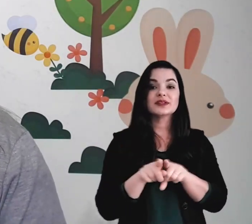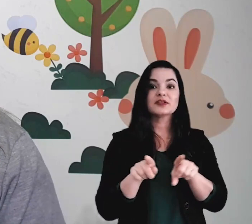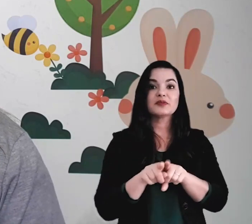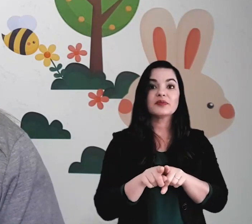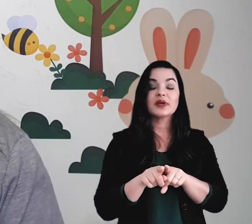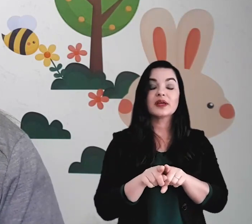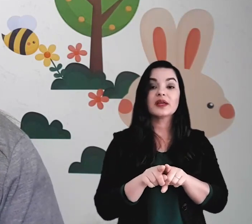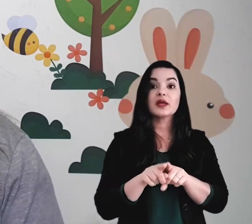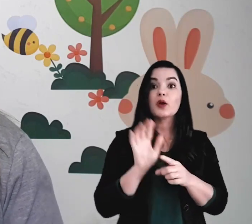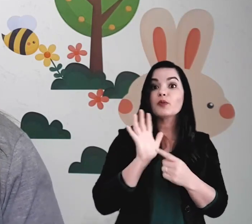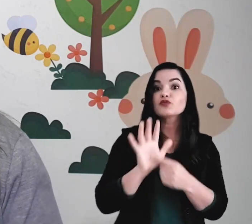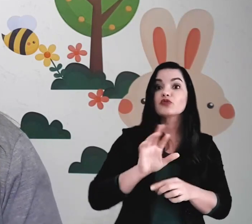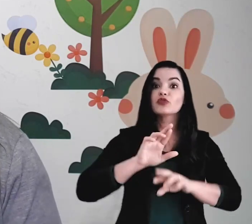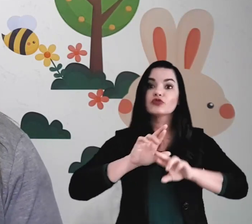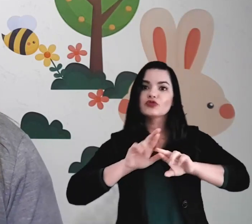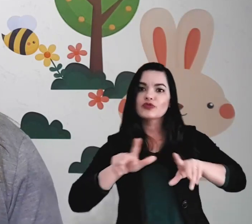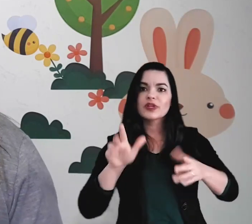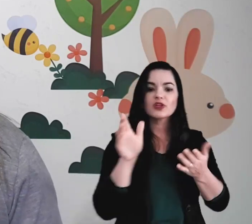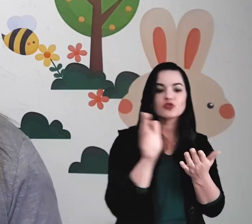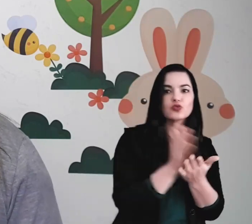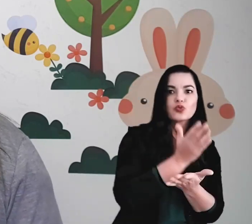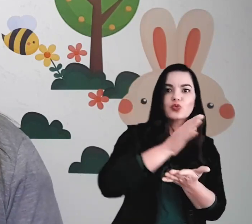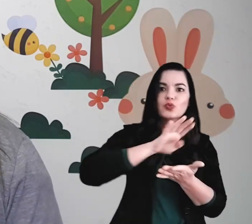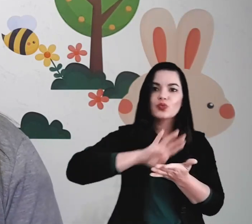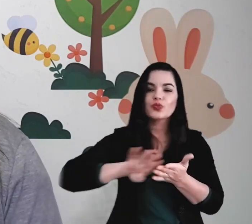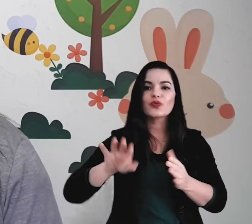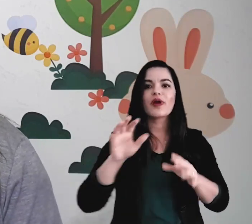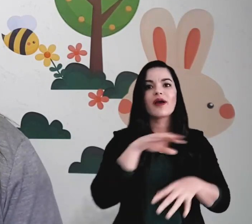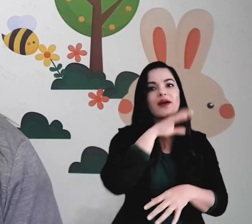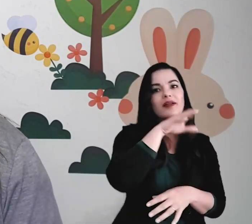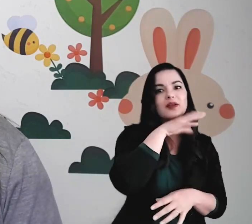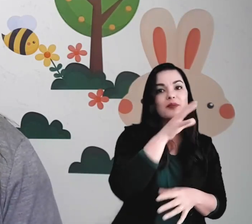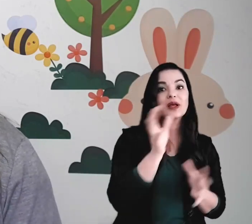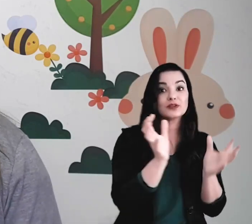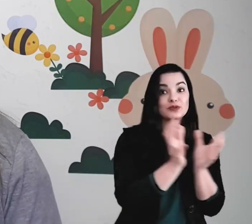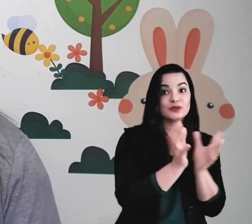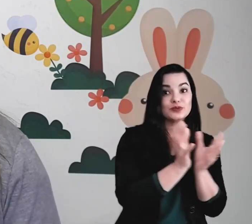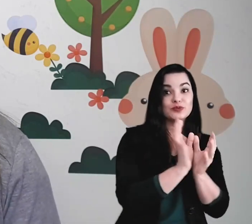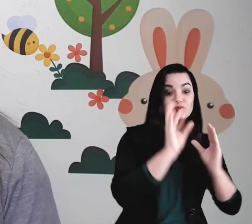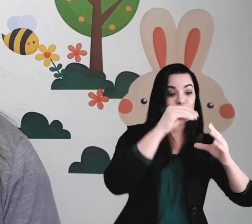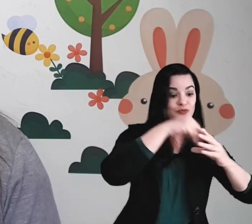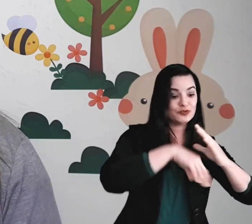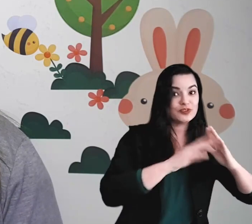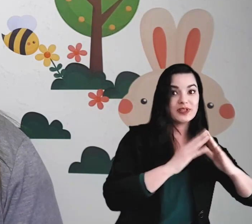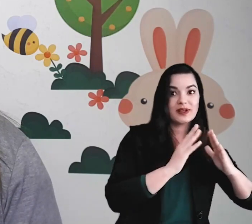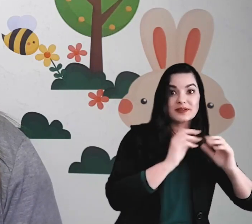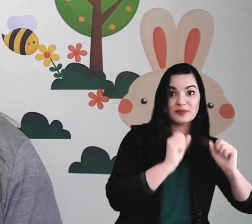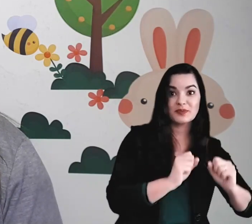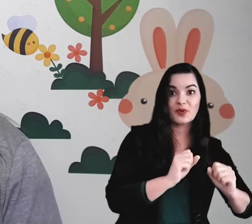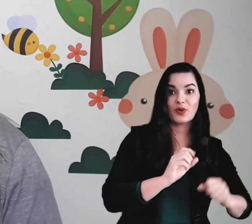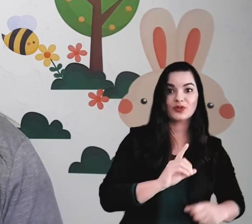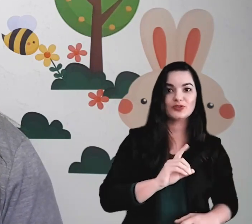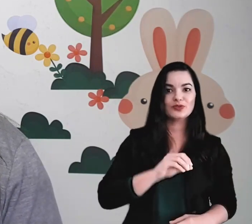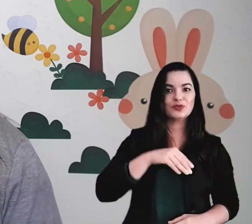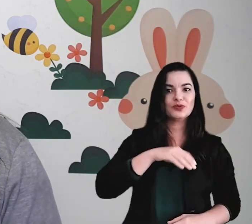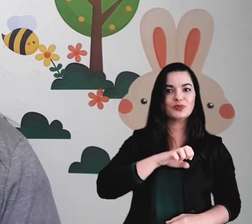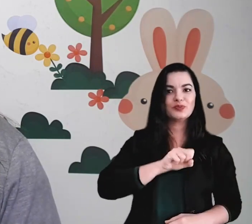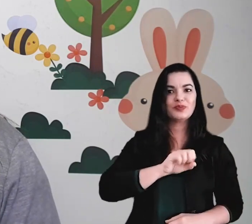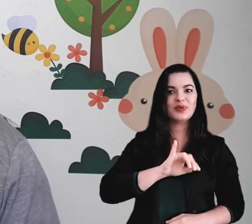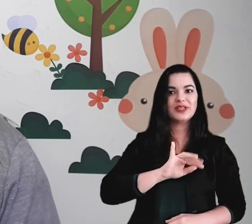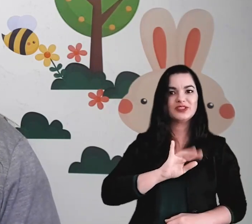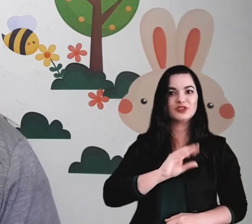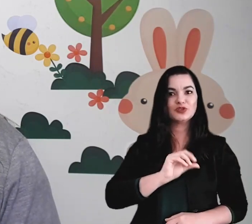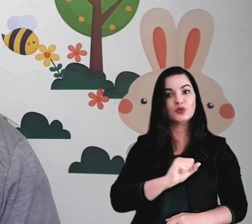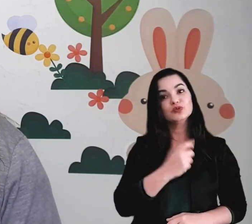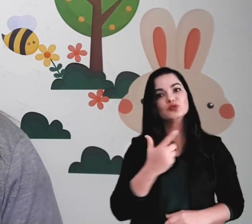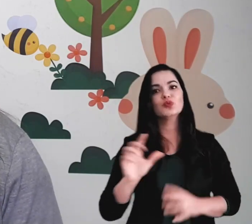de domésticos, quando eles fazem parte do nosso convívio diário, e outros que não podem ser domesticados,